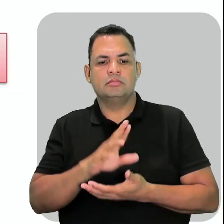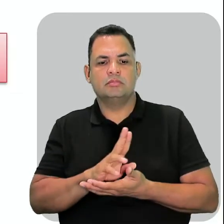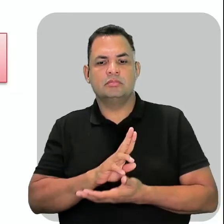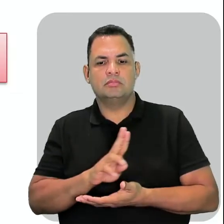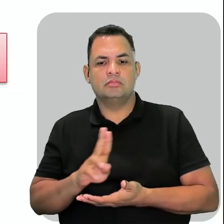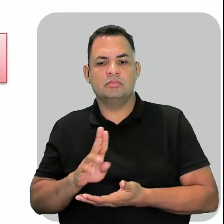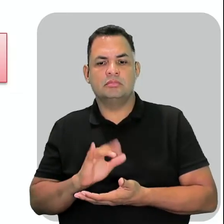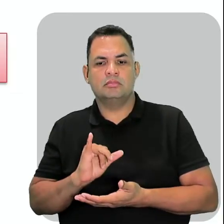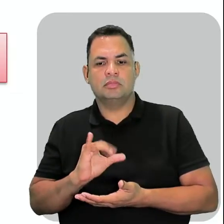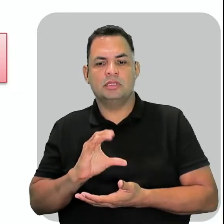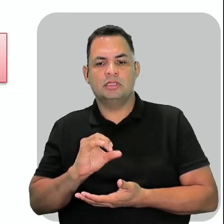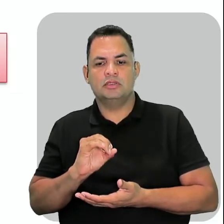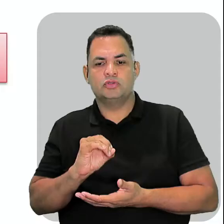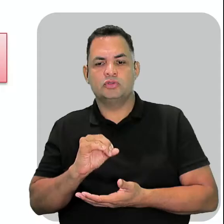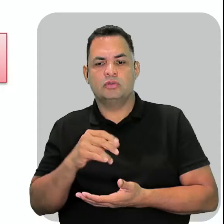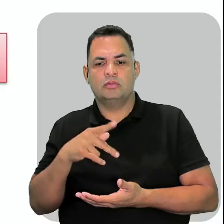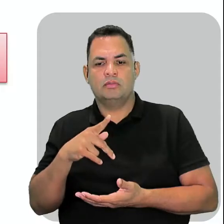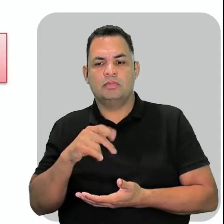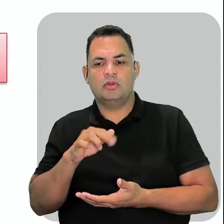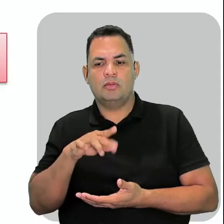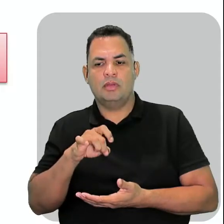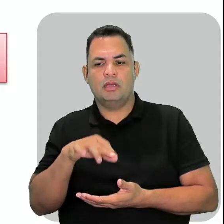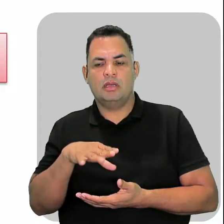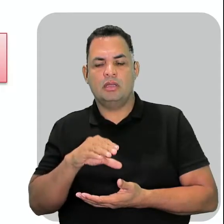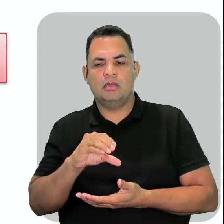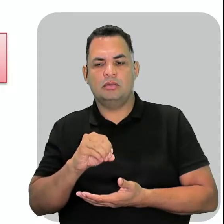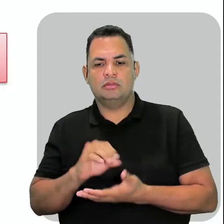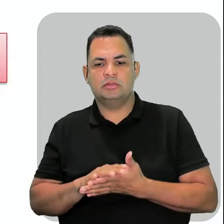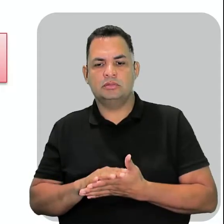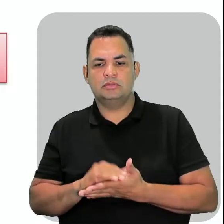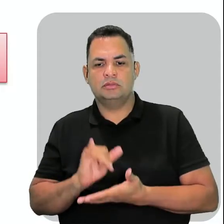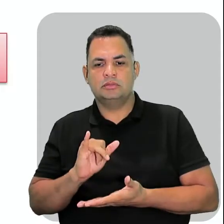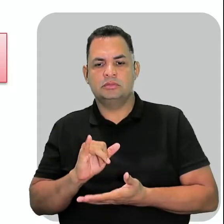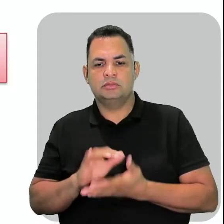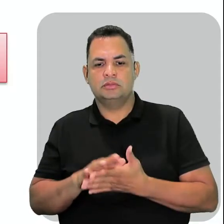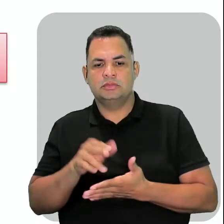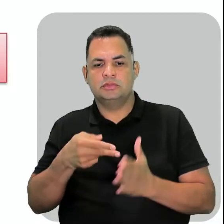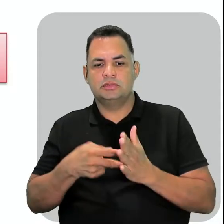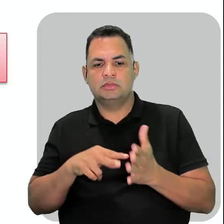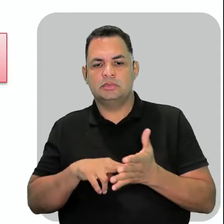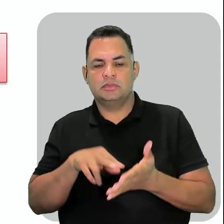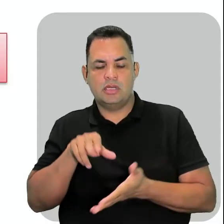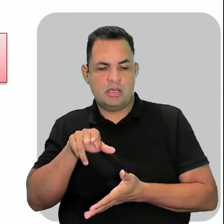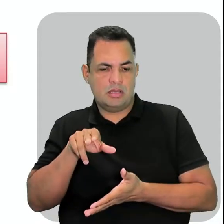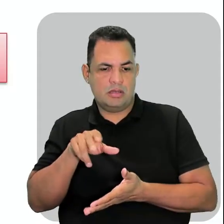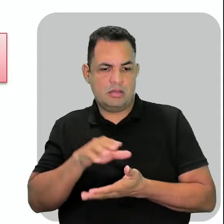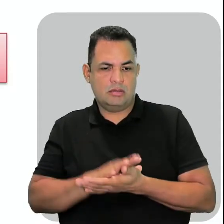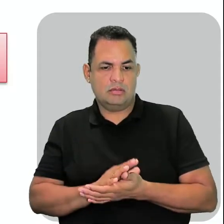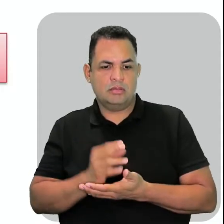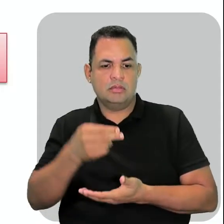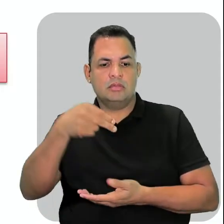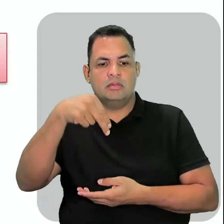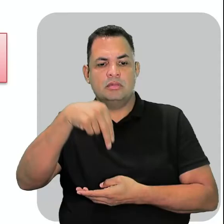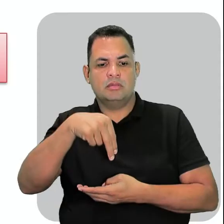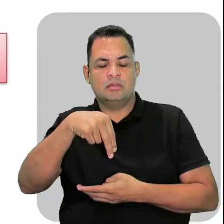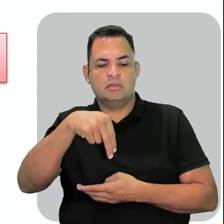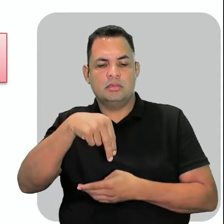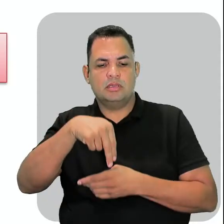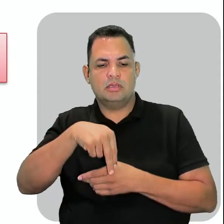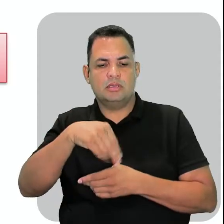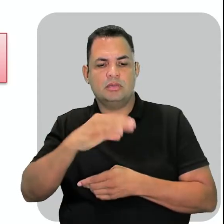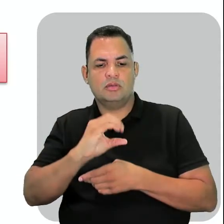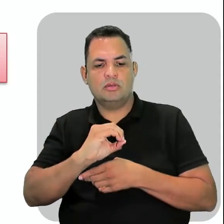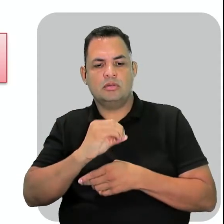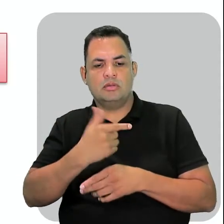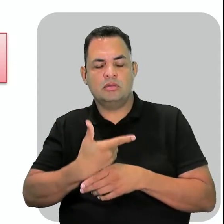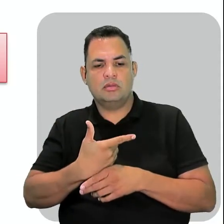de isopropano. Iso quer dizer igual. Isso significa que o nosso nitrogênio está ligado ao carbono